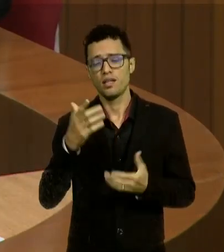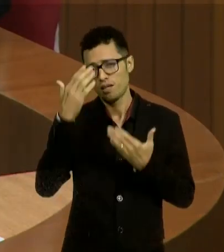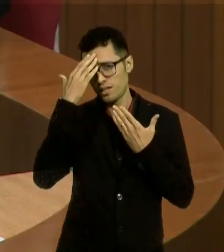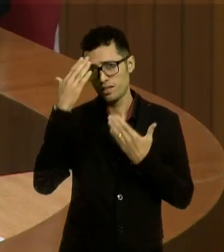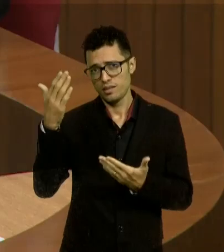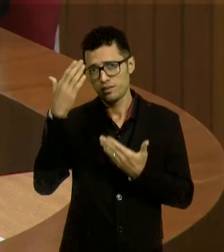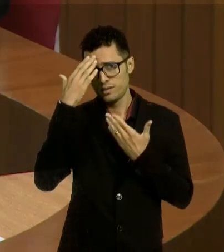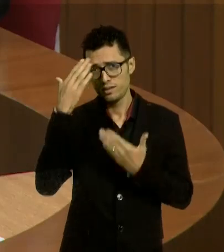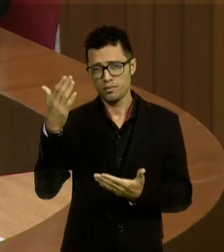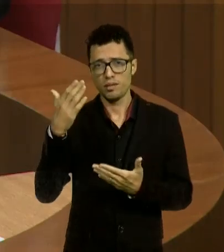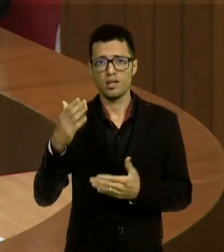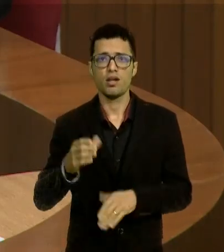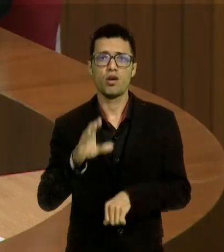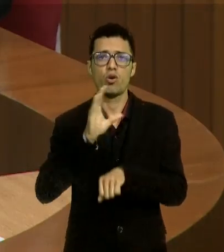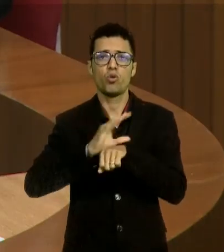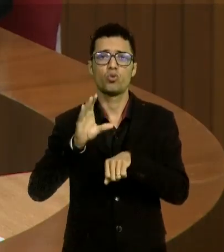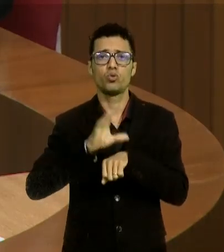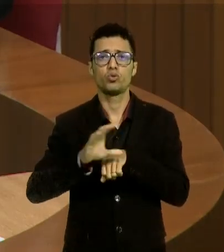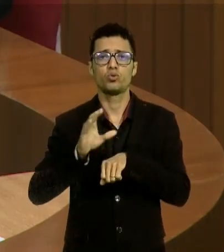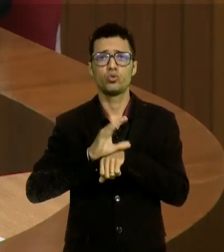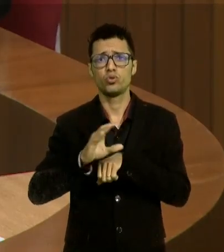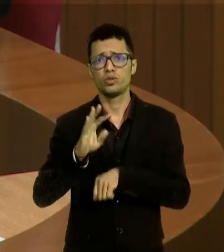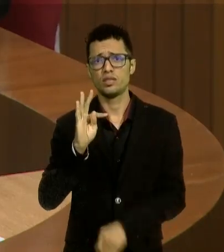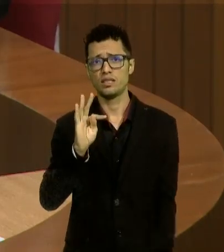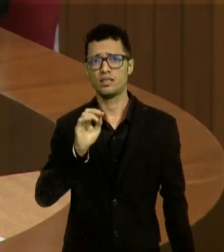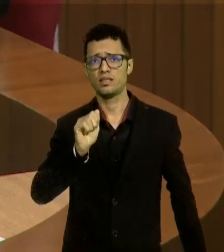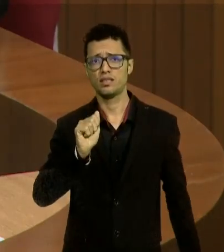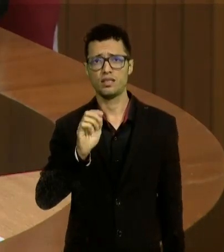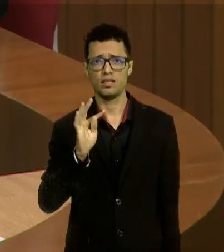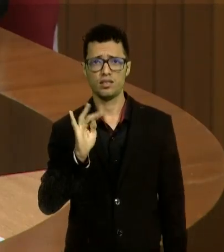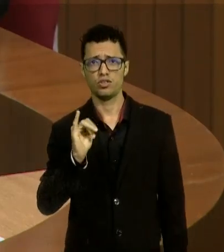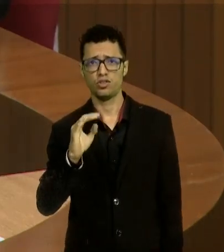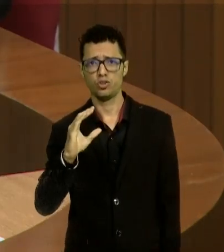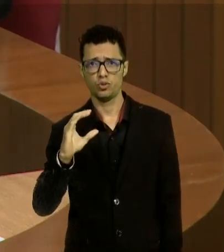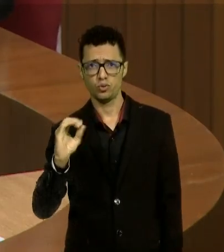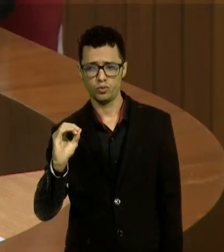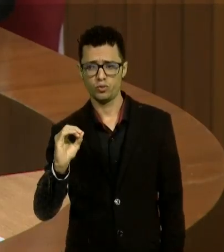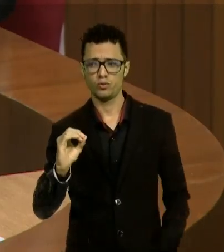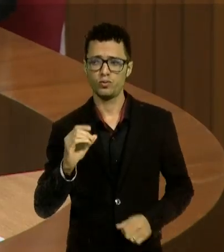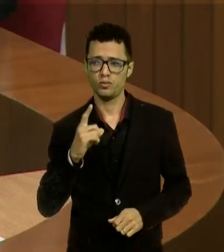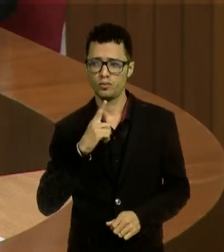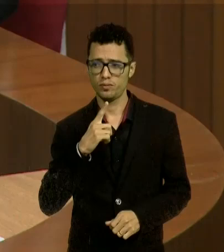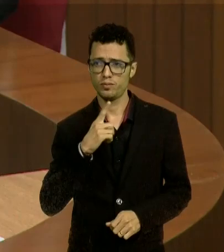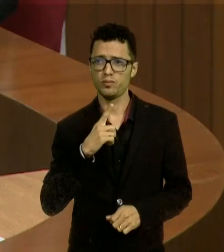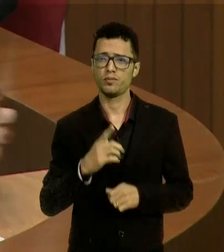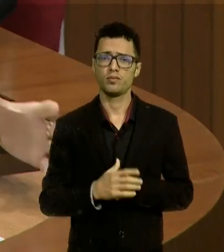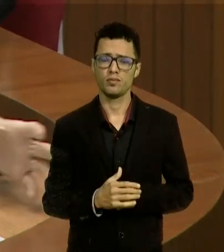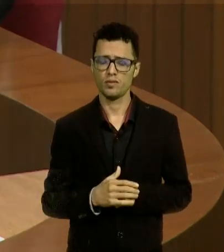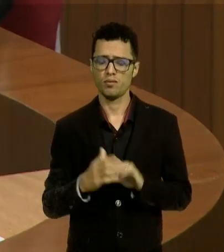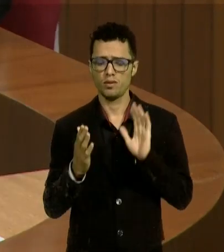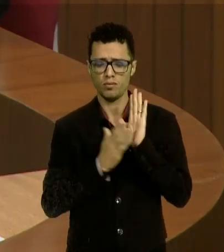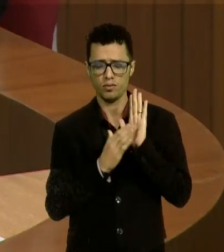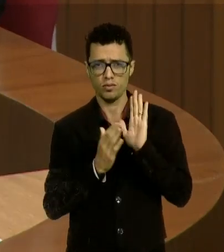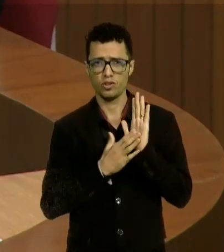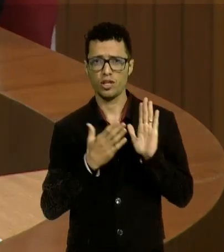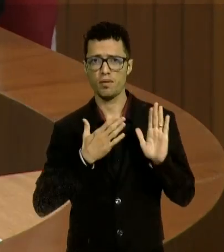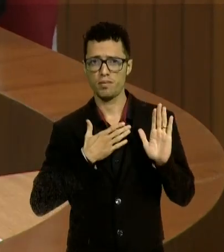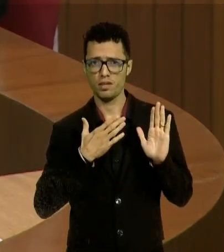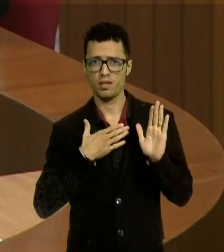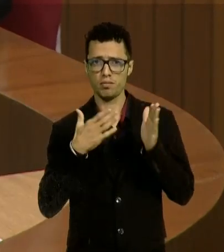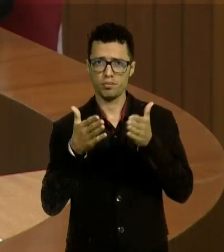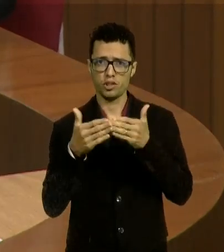coronel Paulo Fernando enviou também para ser feito ainda esse ano, um pedido meu, juntamente em parceria